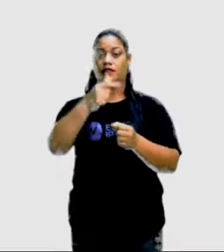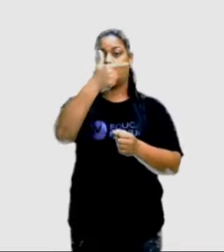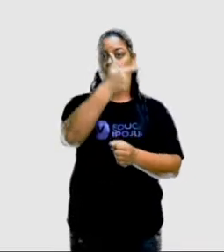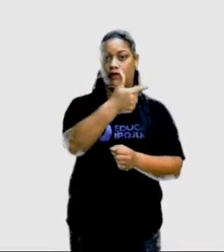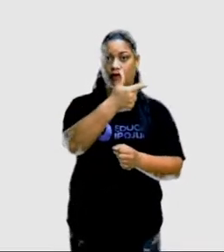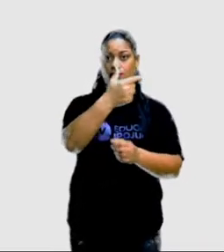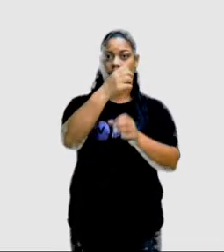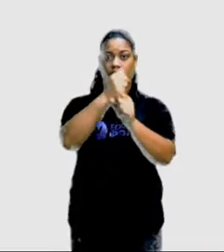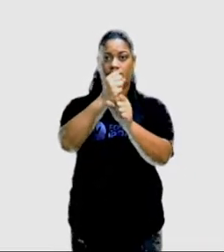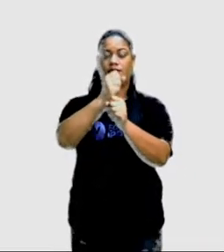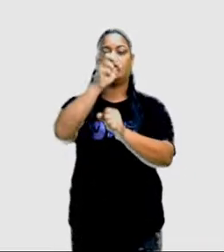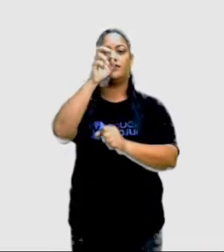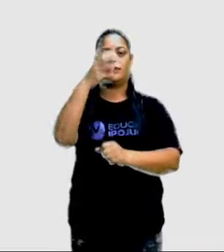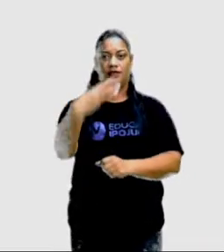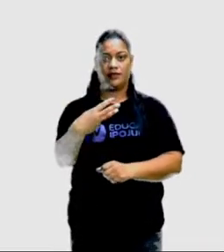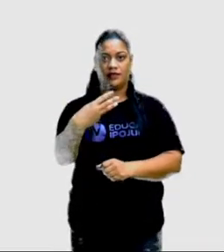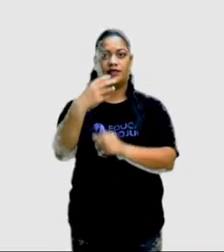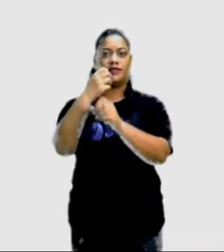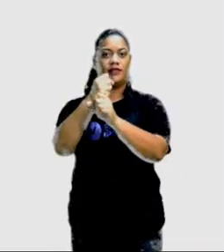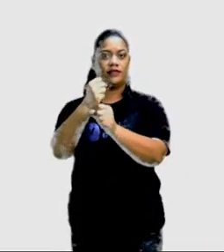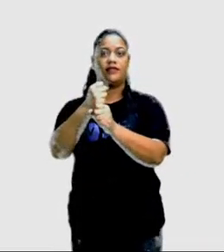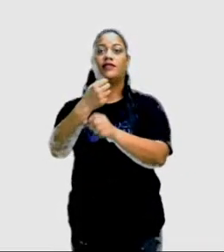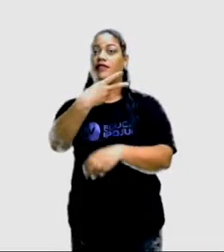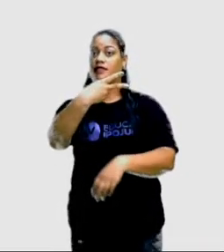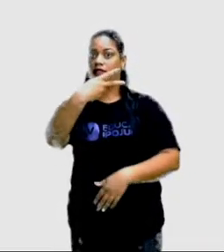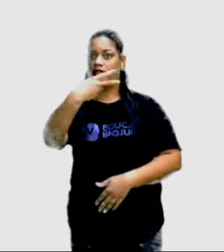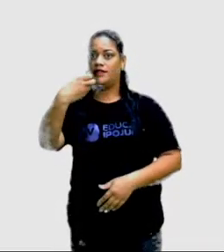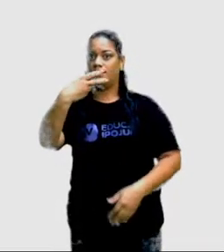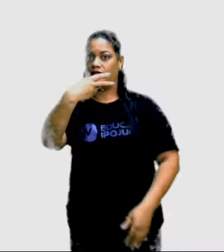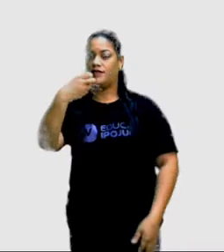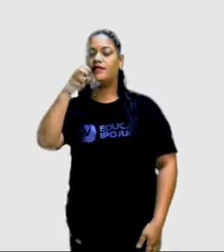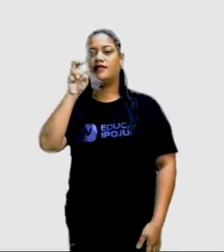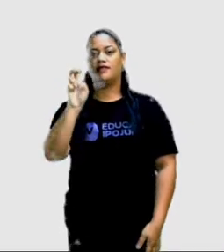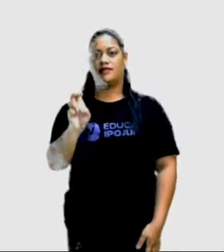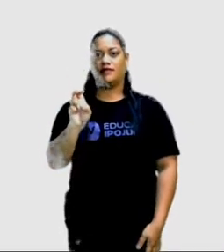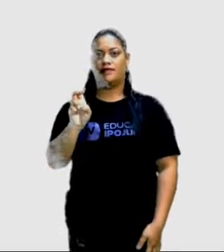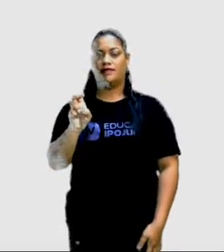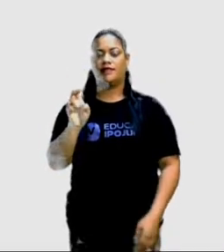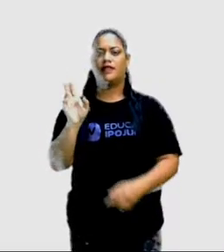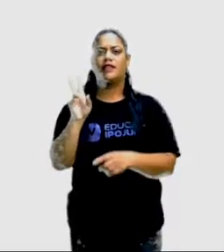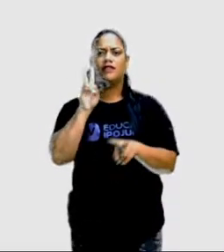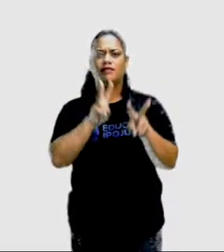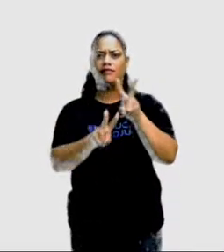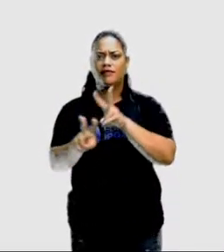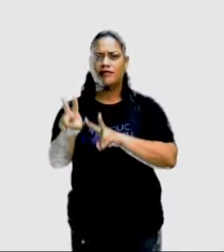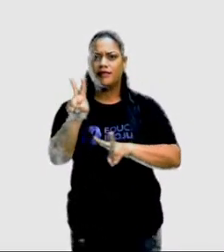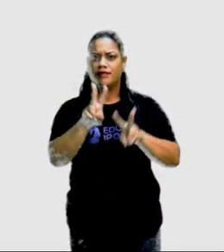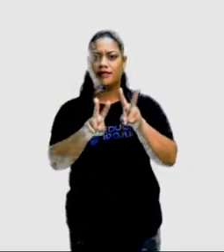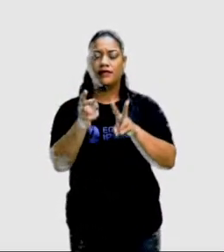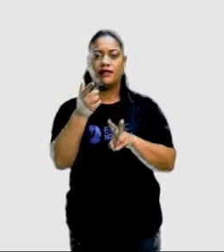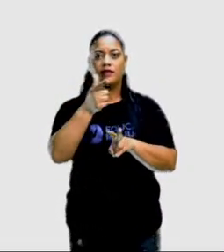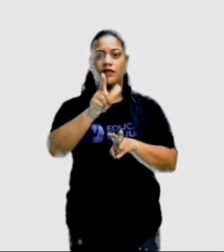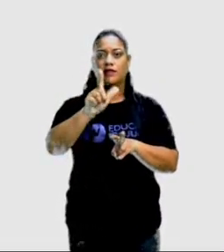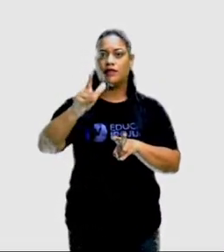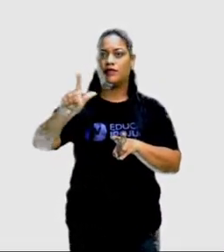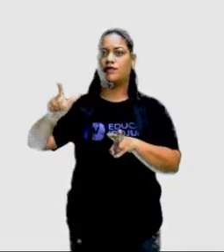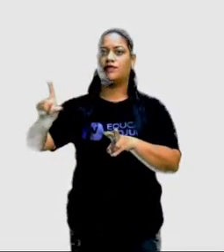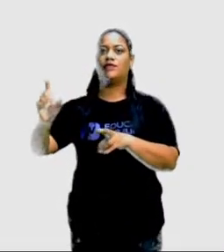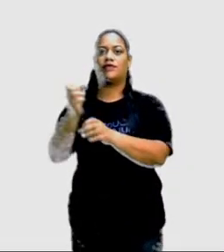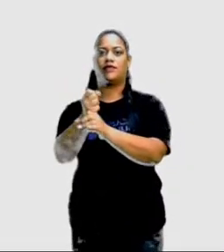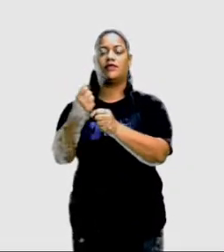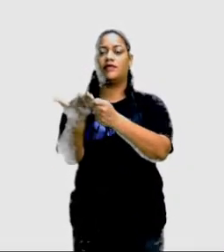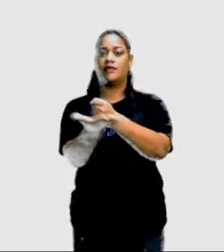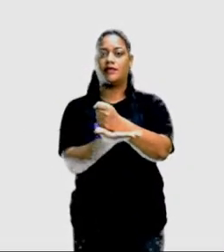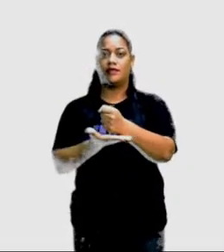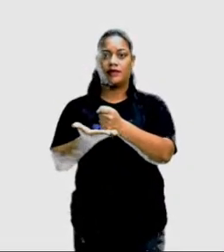mais 3 blocos, que deram 5 blocos, vai ser a nossa referência para analisarmos outros cálculos de fatos